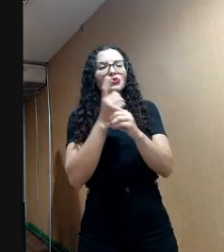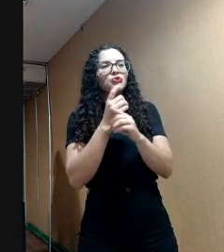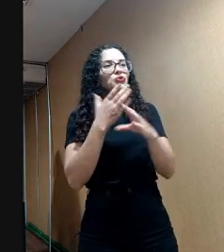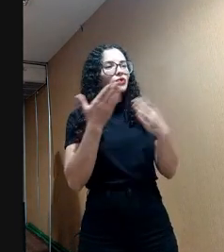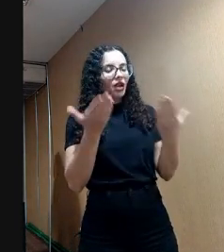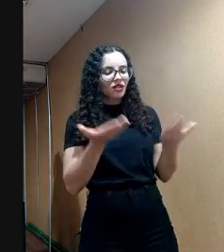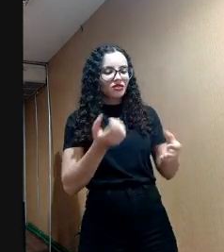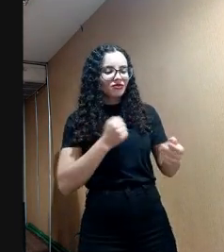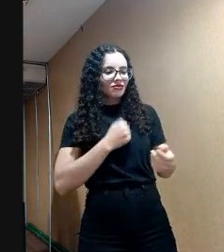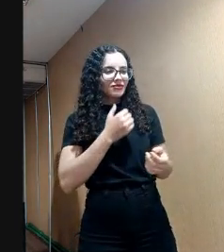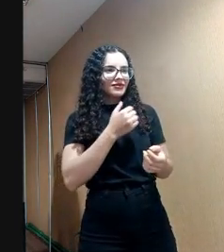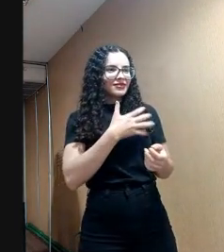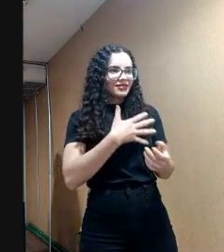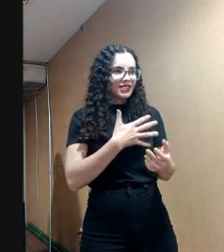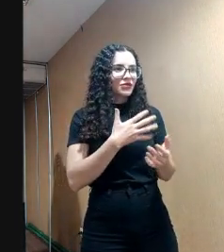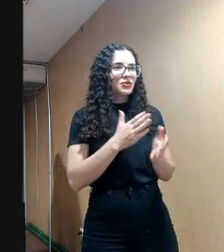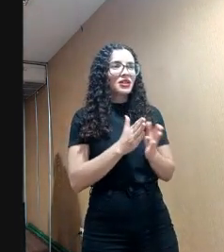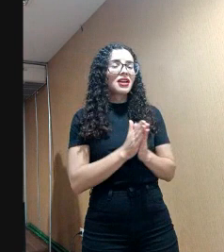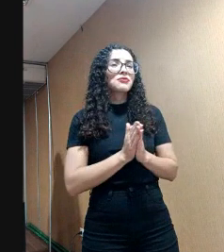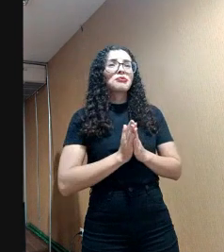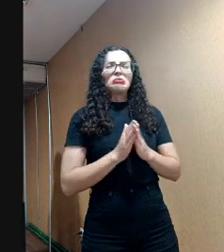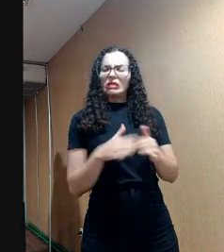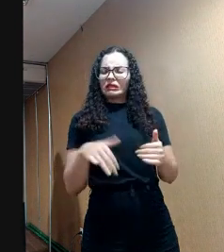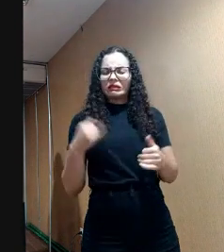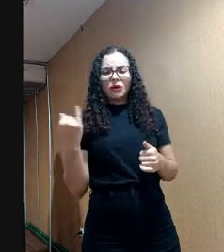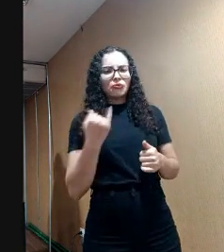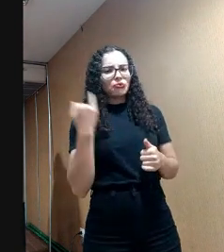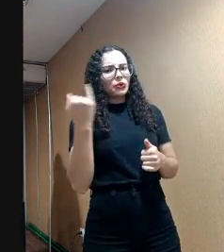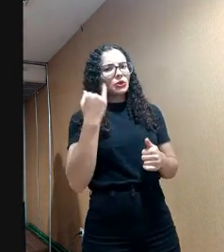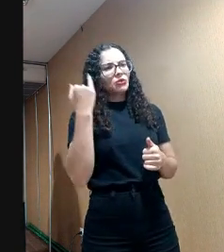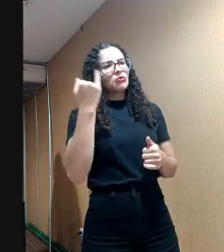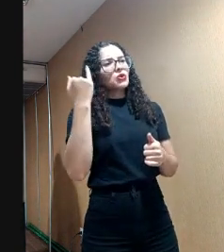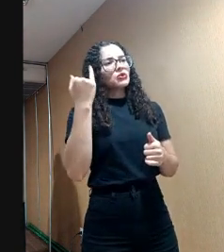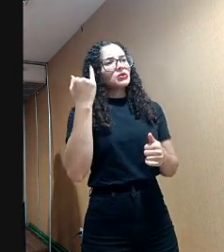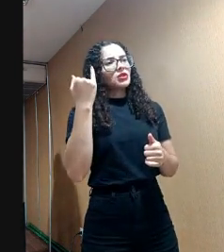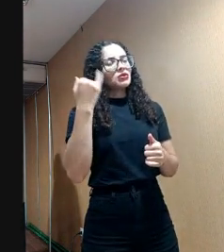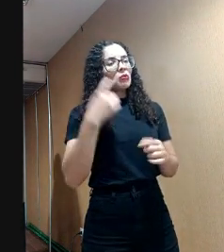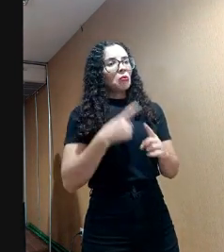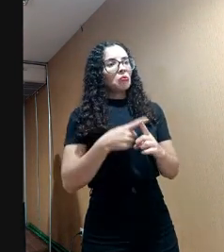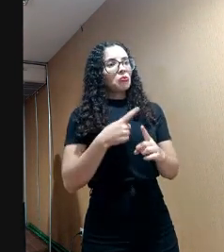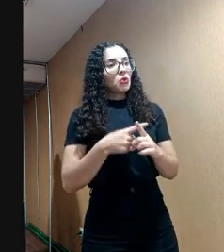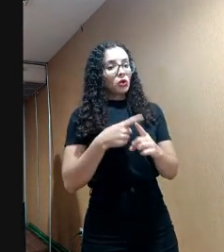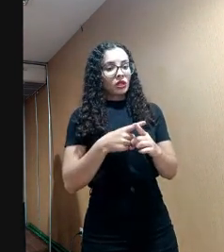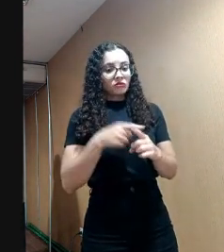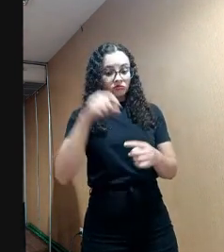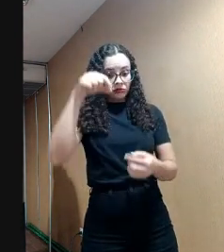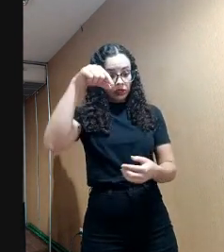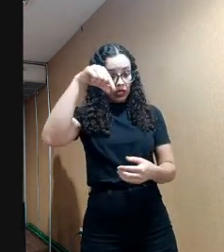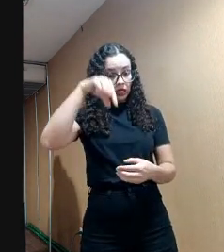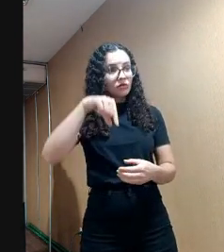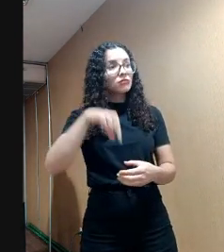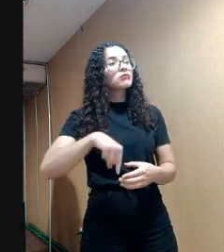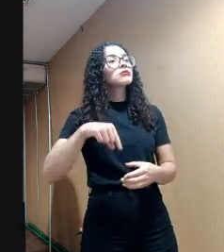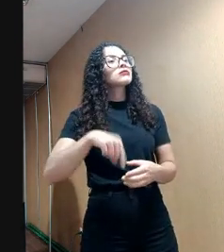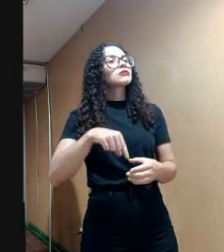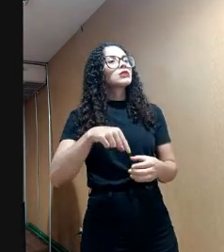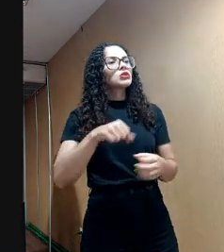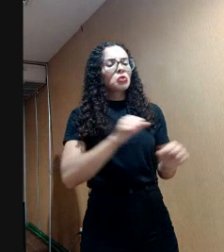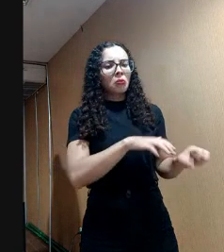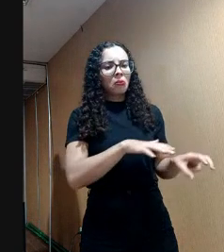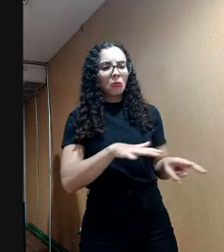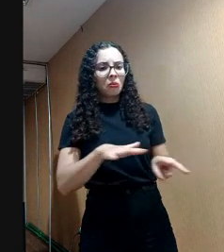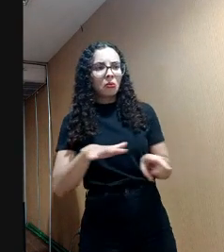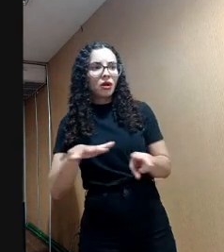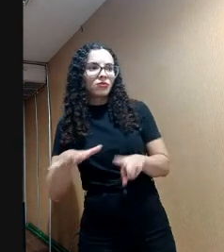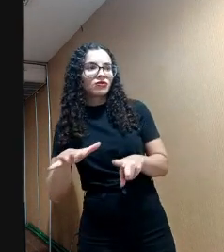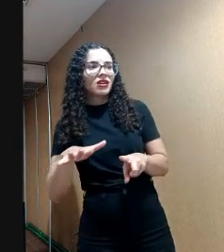do campus. Um evento muito importante, porque está sendo realizado dentro da programação da